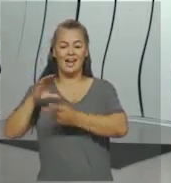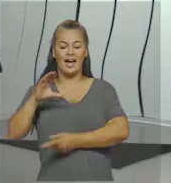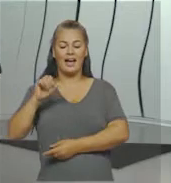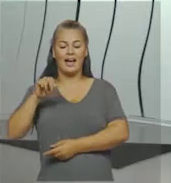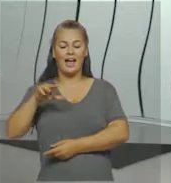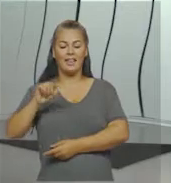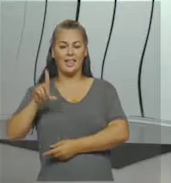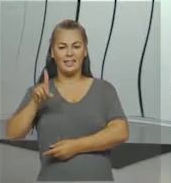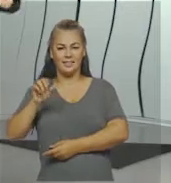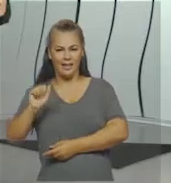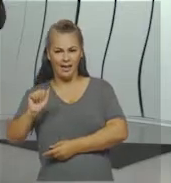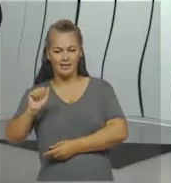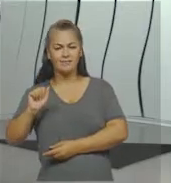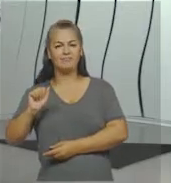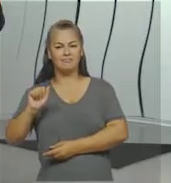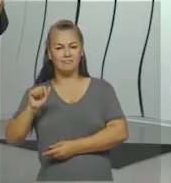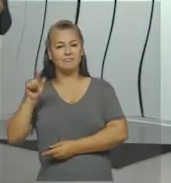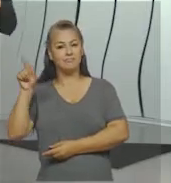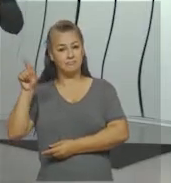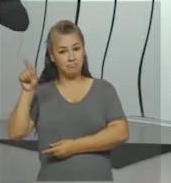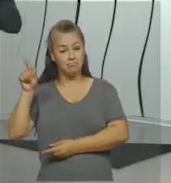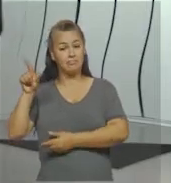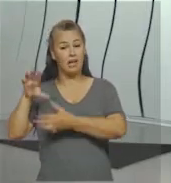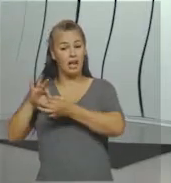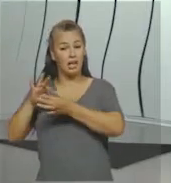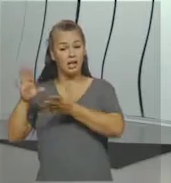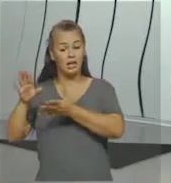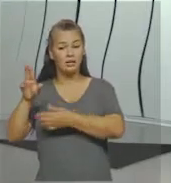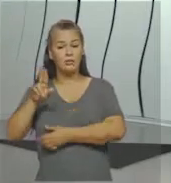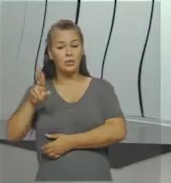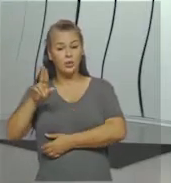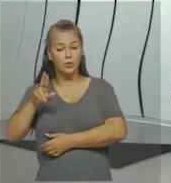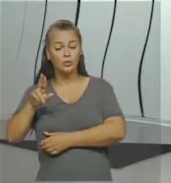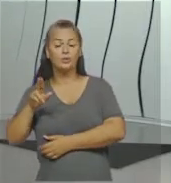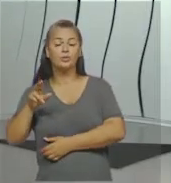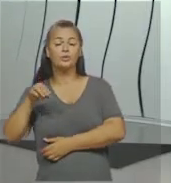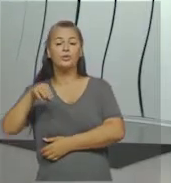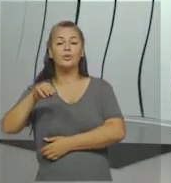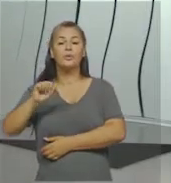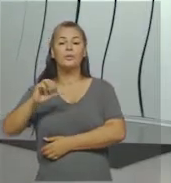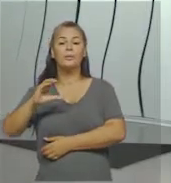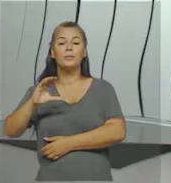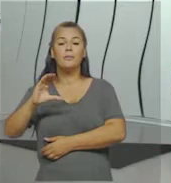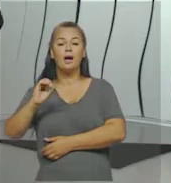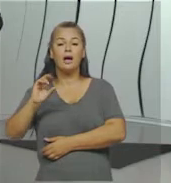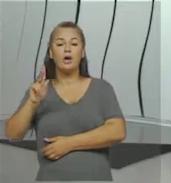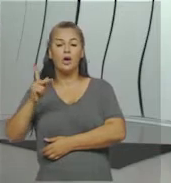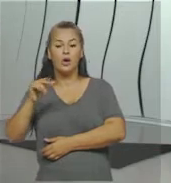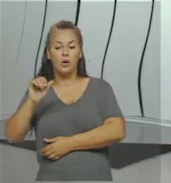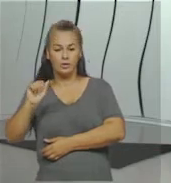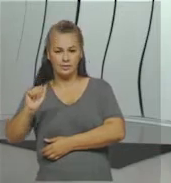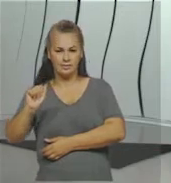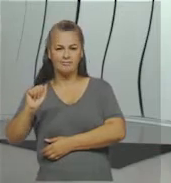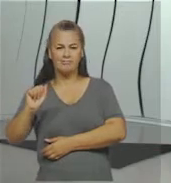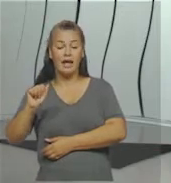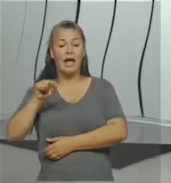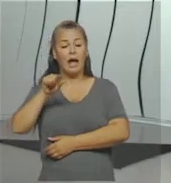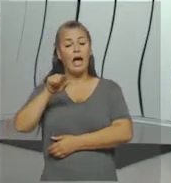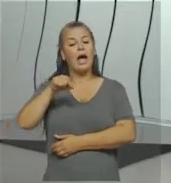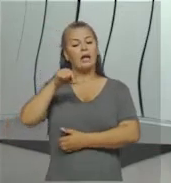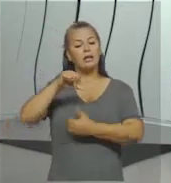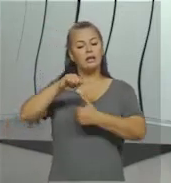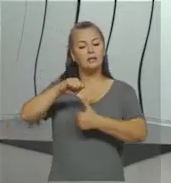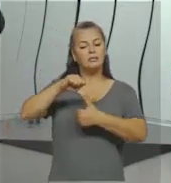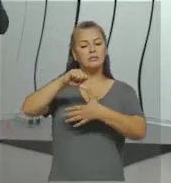aqui no sul, né? Nós temos aqui um vizinho nosso, né? Que é o Uruguai, mas isso então